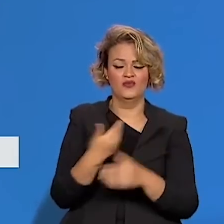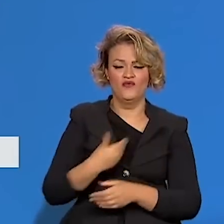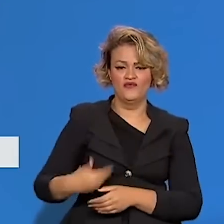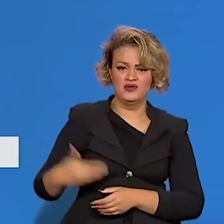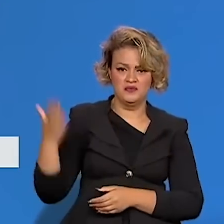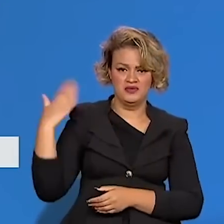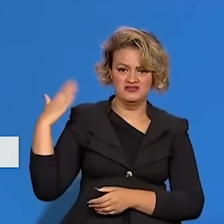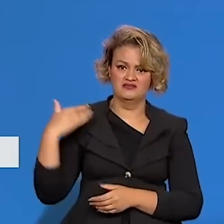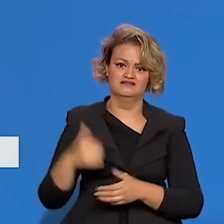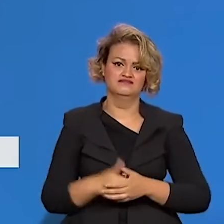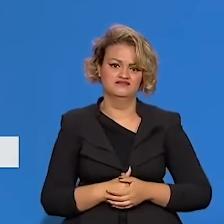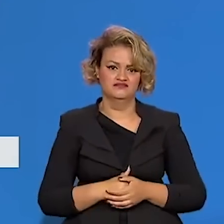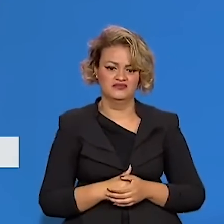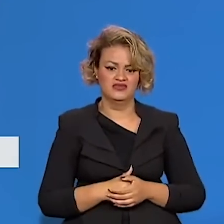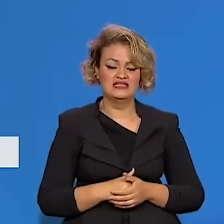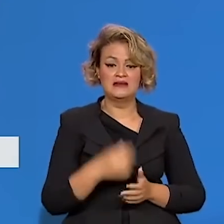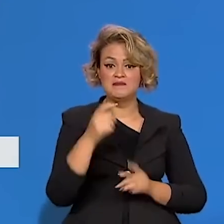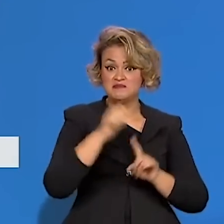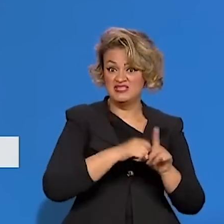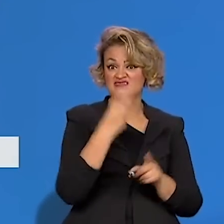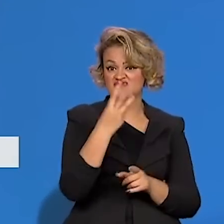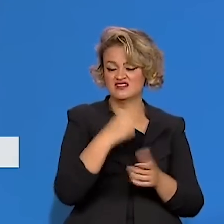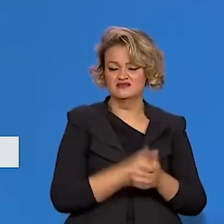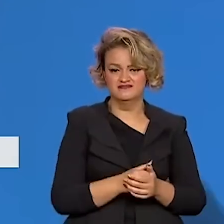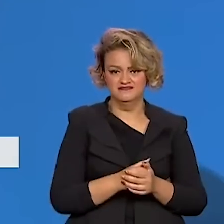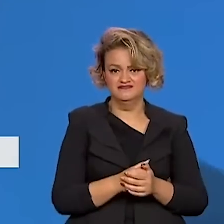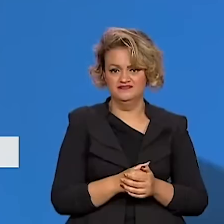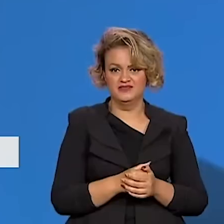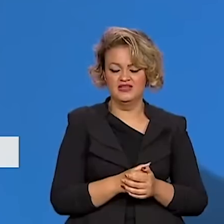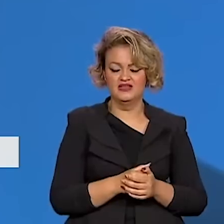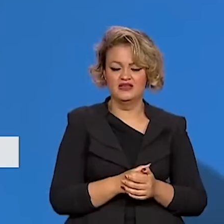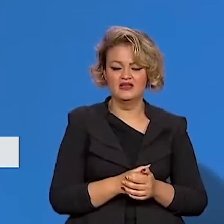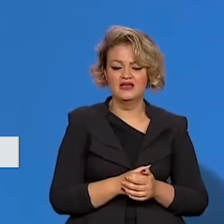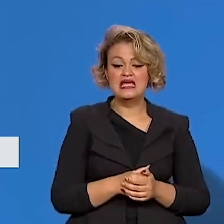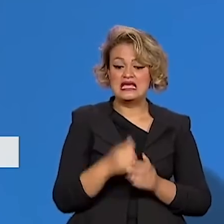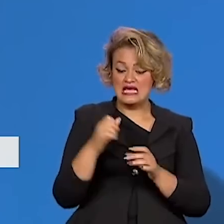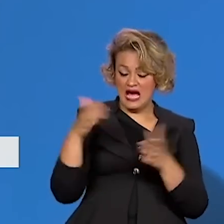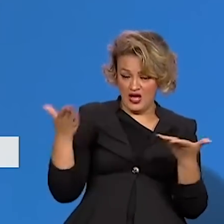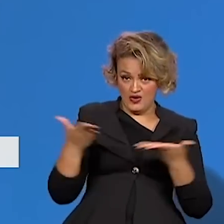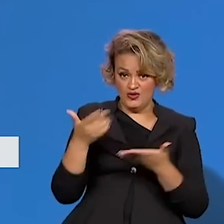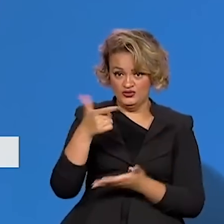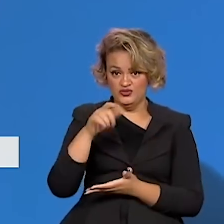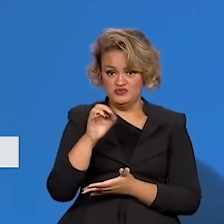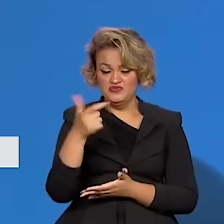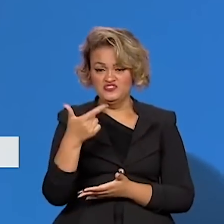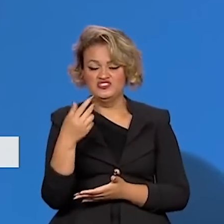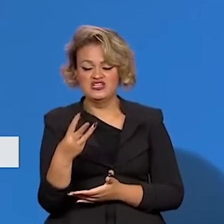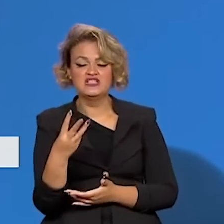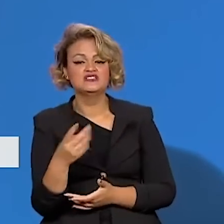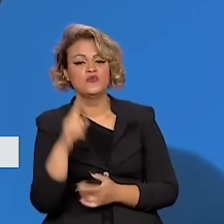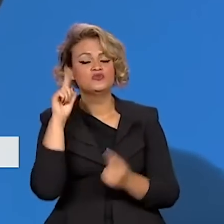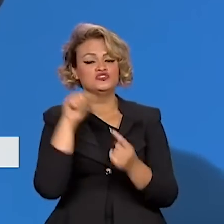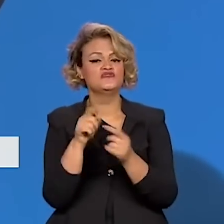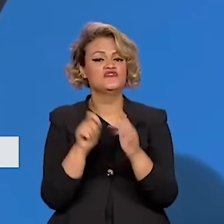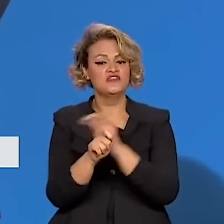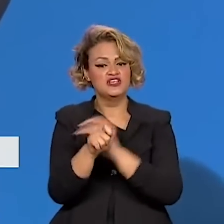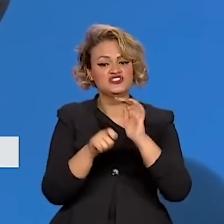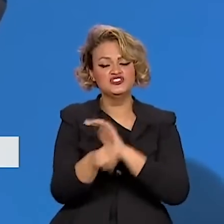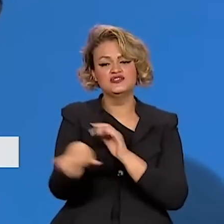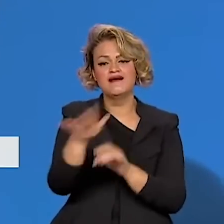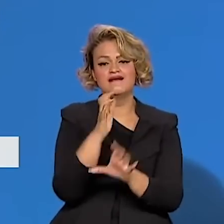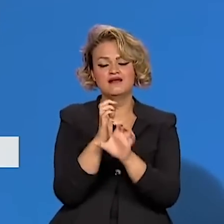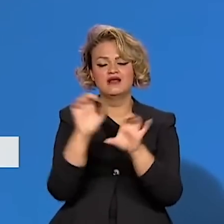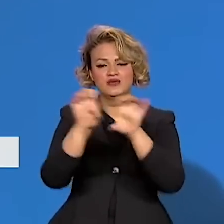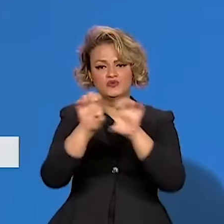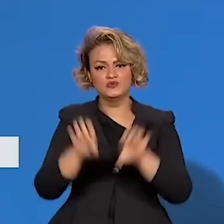todo ano passado e apenas três meses e apenas esse ano nós vamos investir na área de